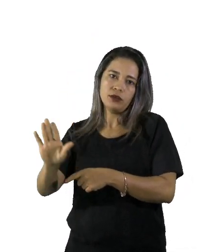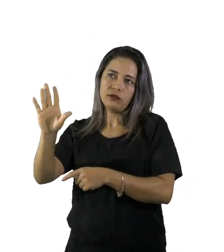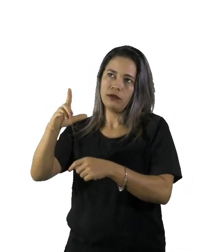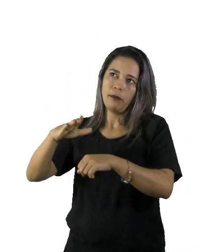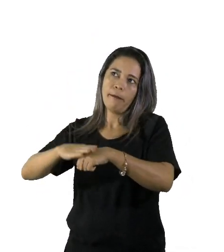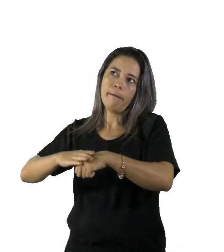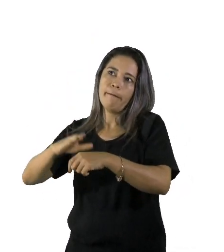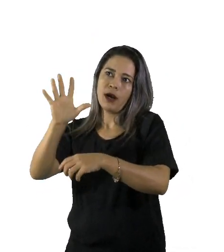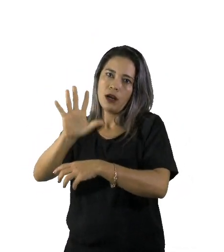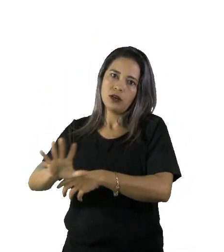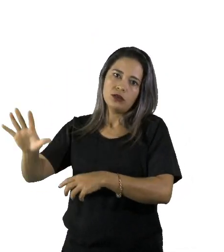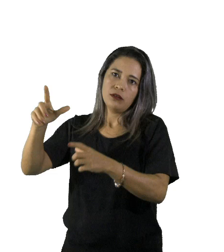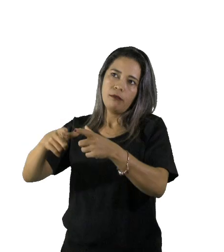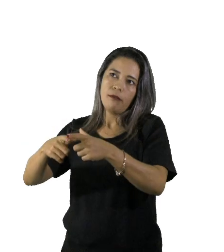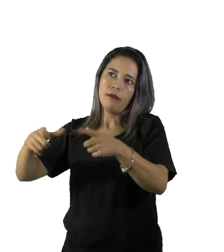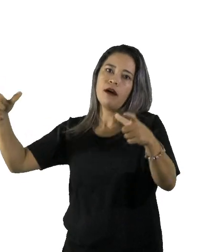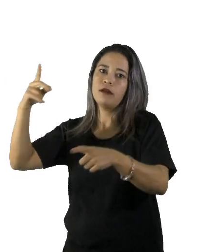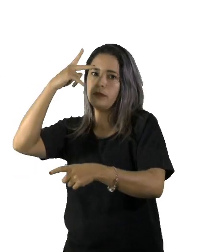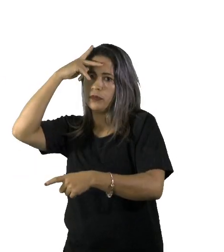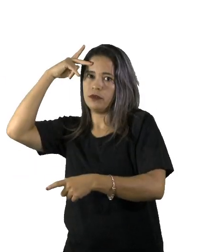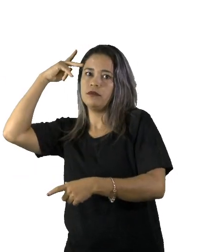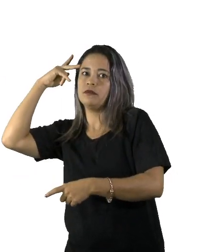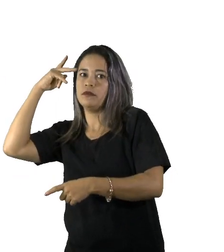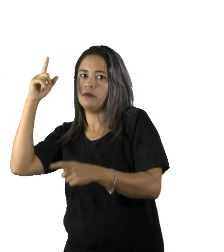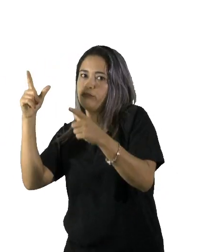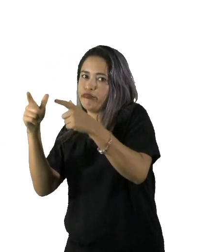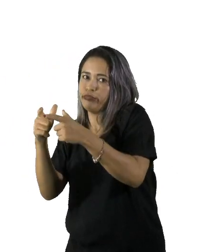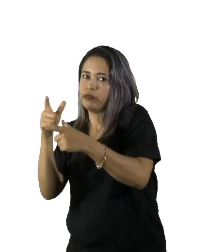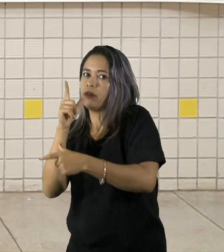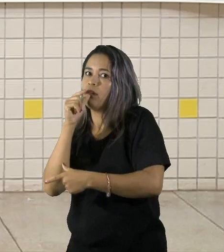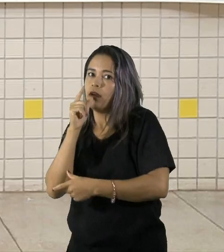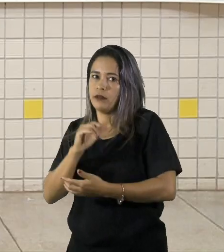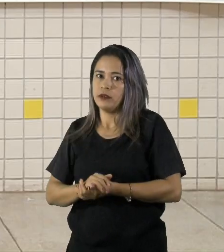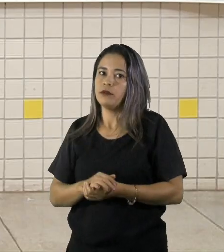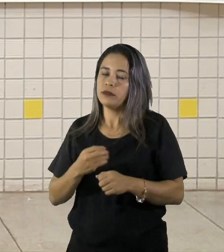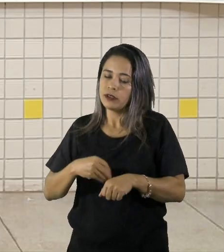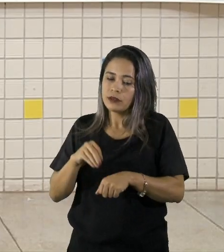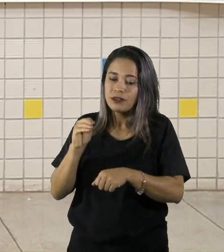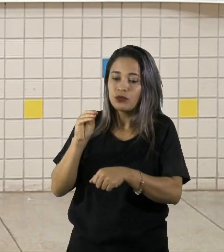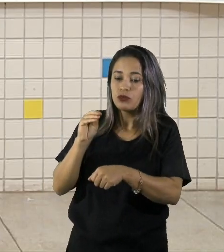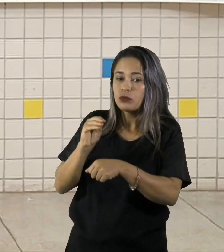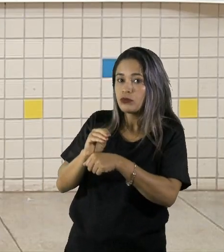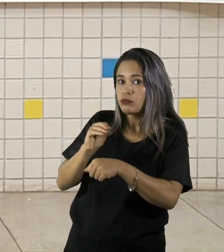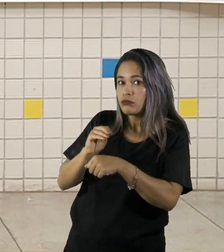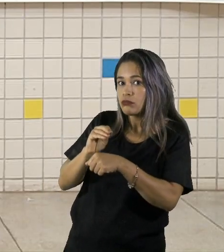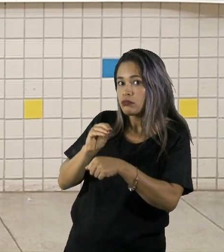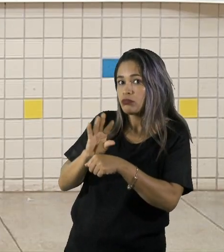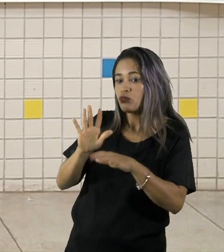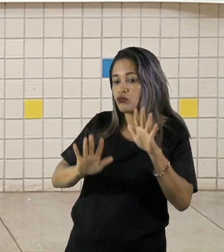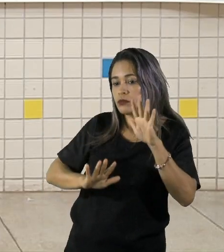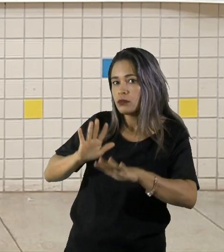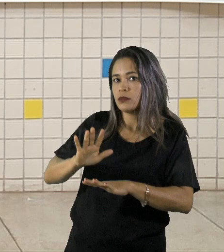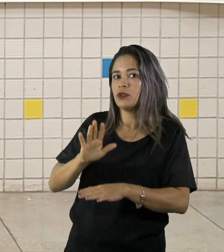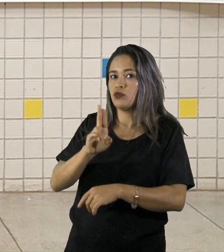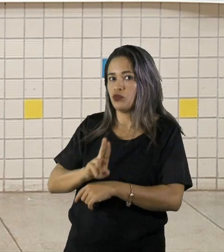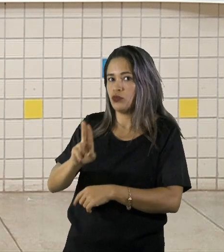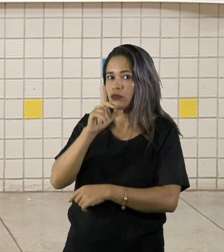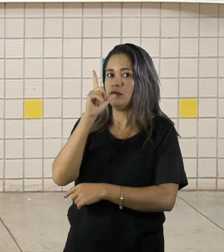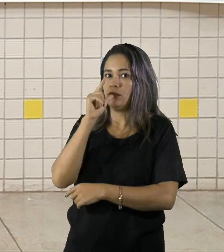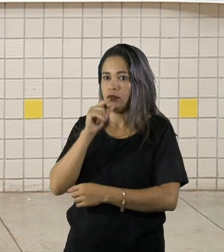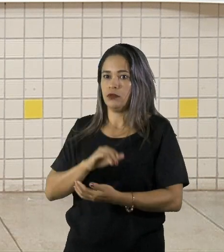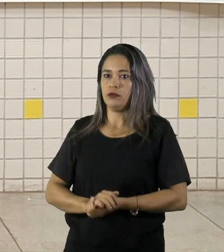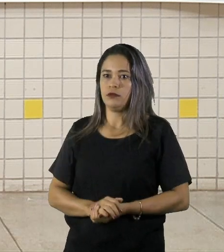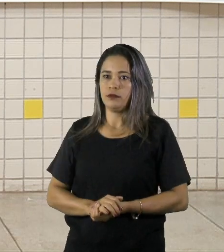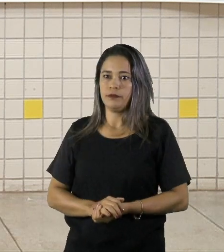Então, a gente precisa realmente tomar bastante cuidado com o nosso uso da água. Na região Norte temos bastante água,